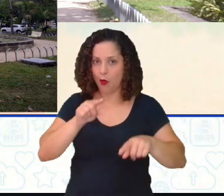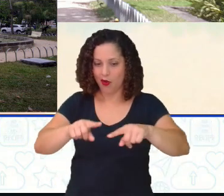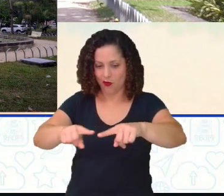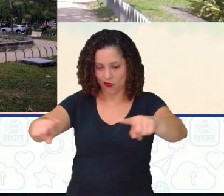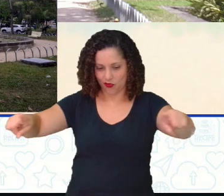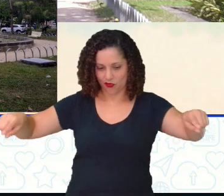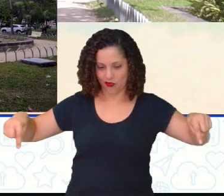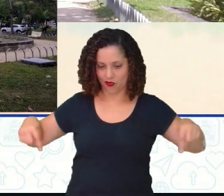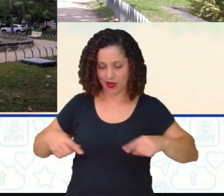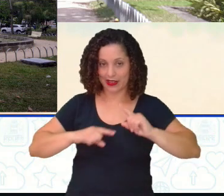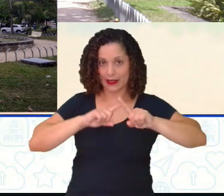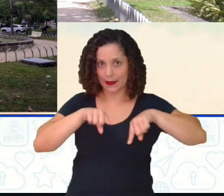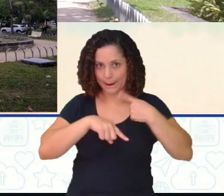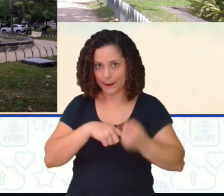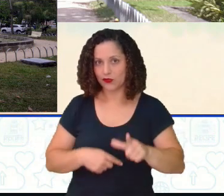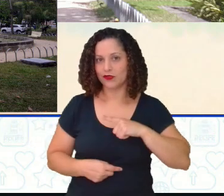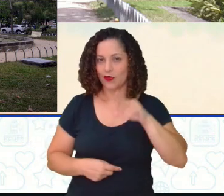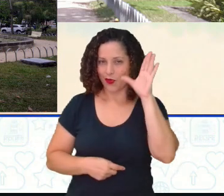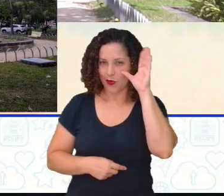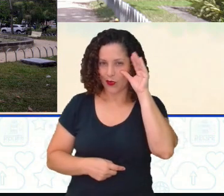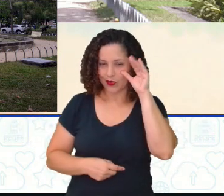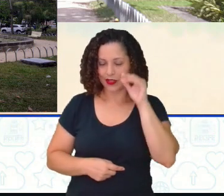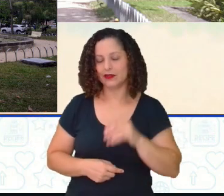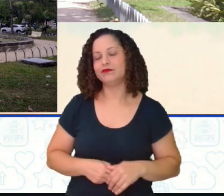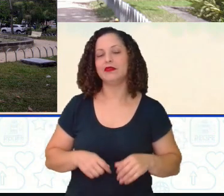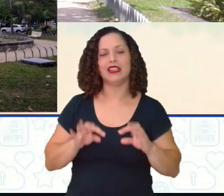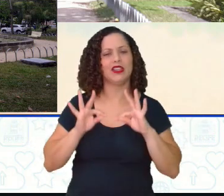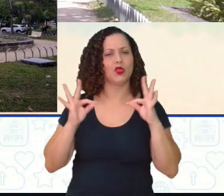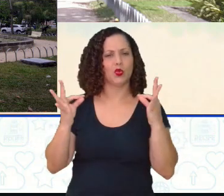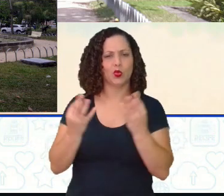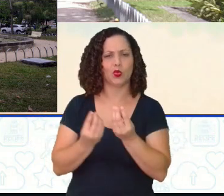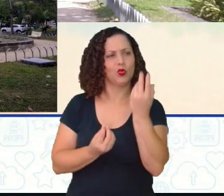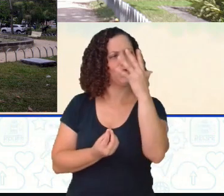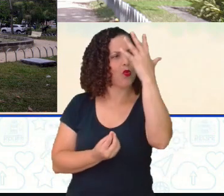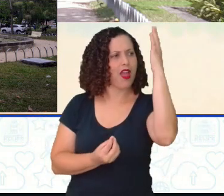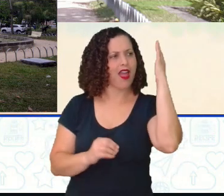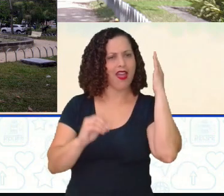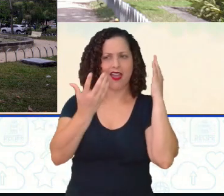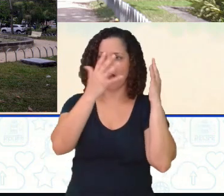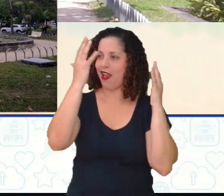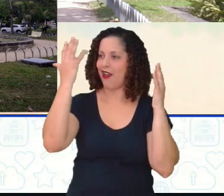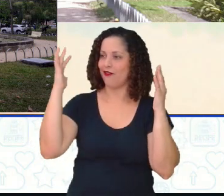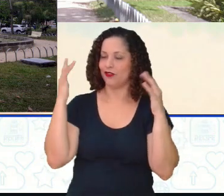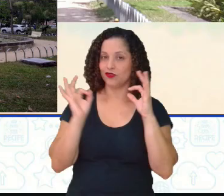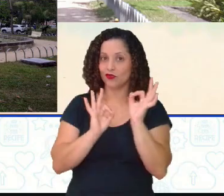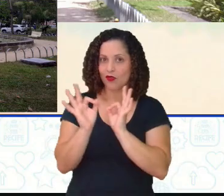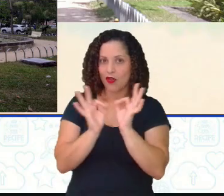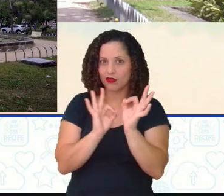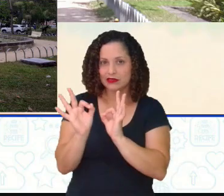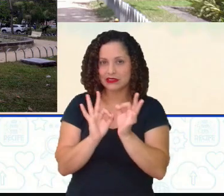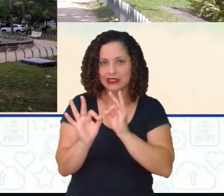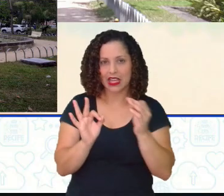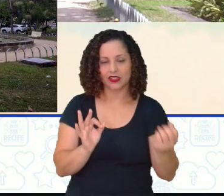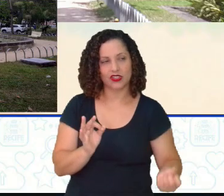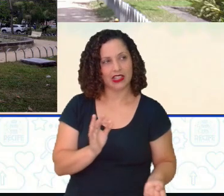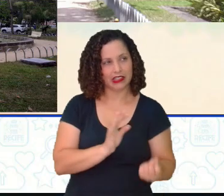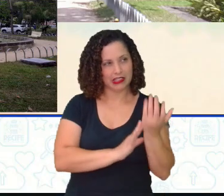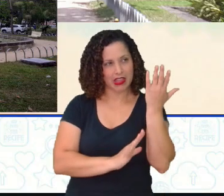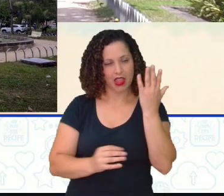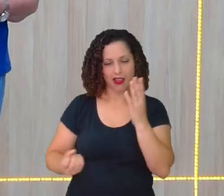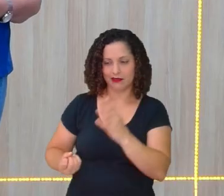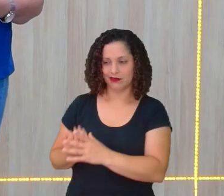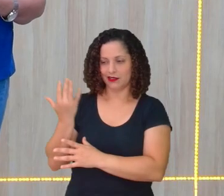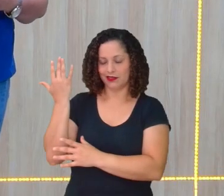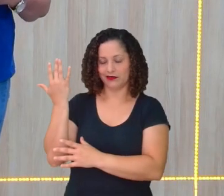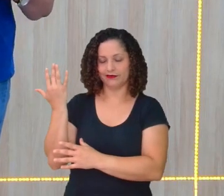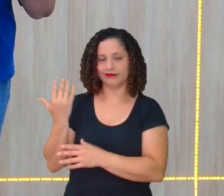curiosidade a respeito desse lago. E todas essas árvores que estão lá, elas foram pensadas, e aí ele vai dizer que, nos